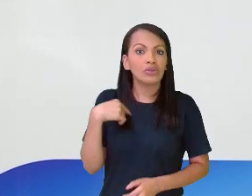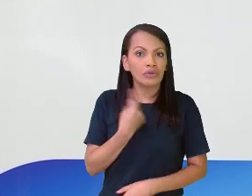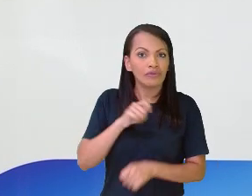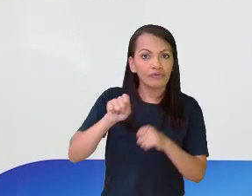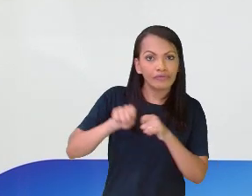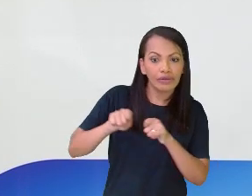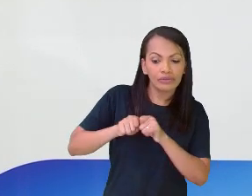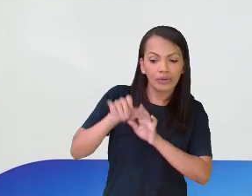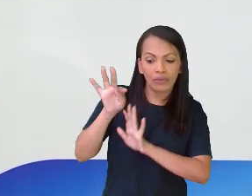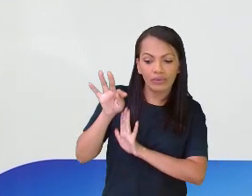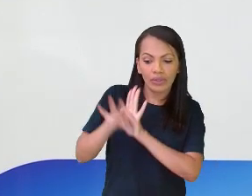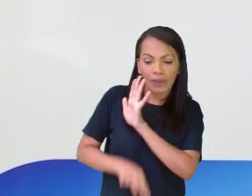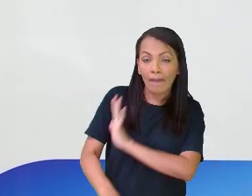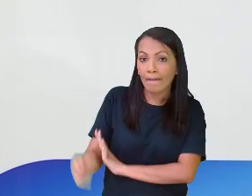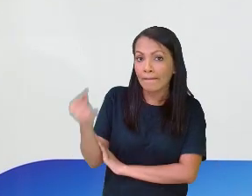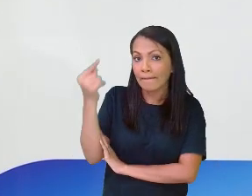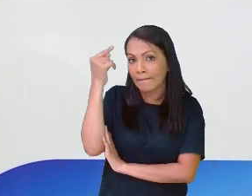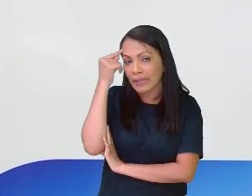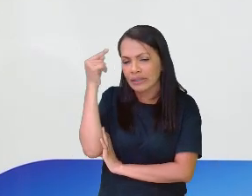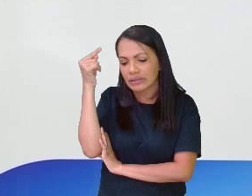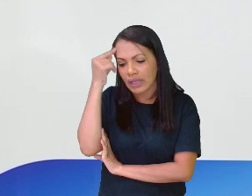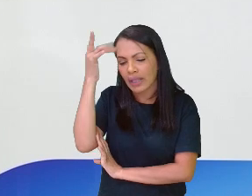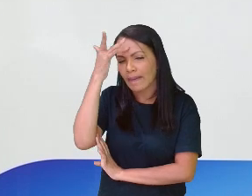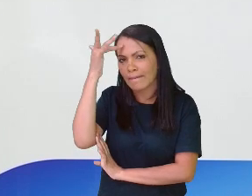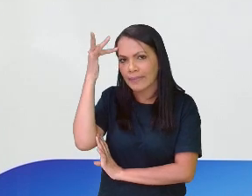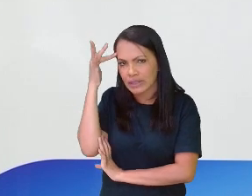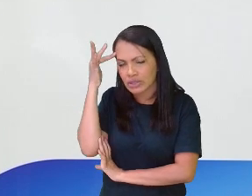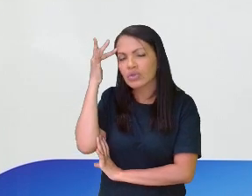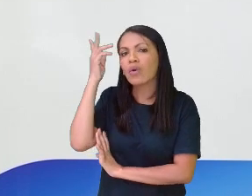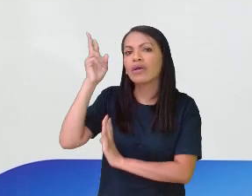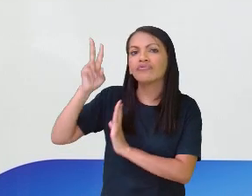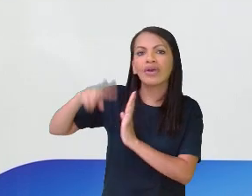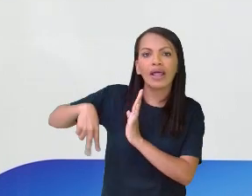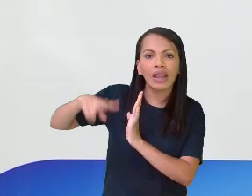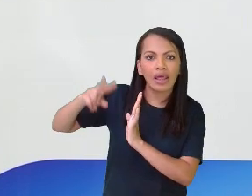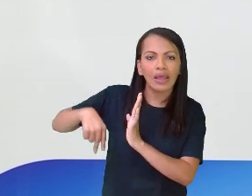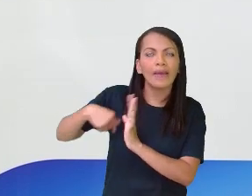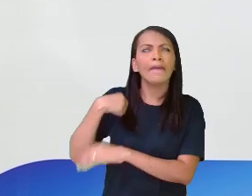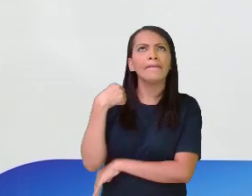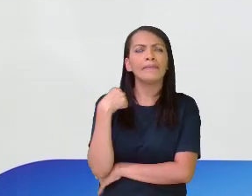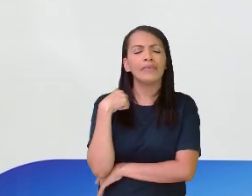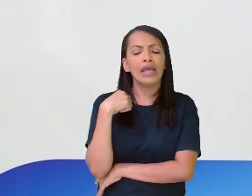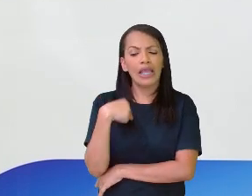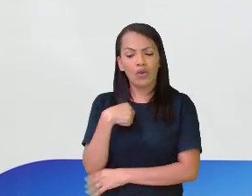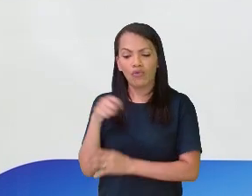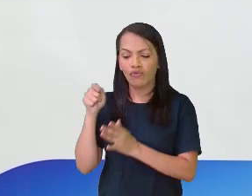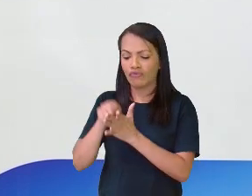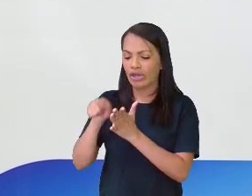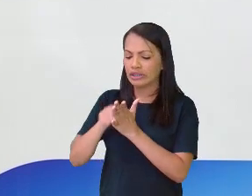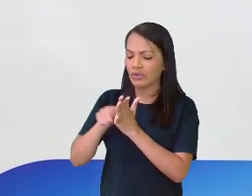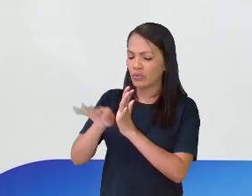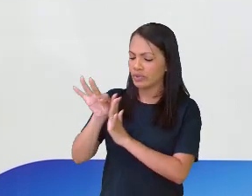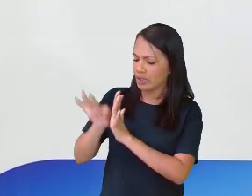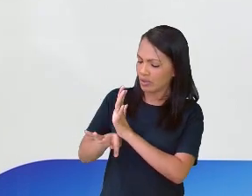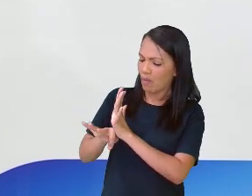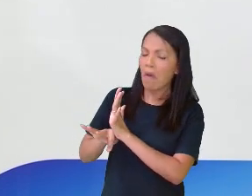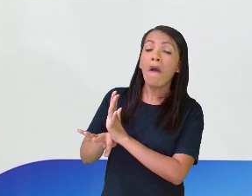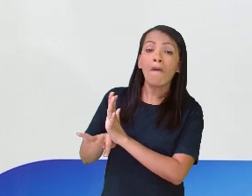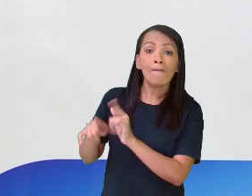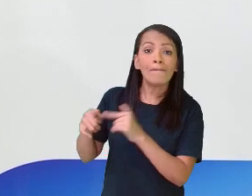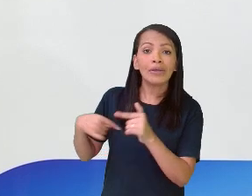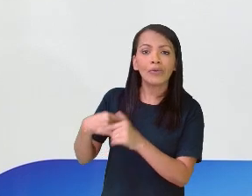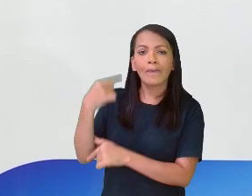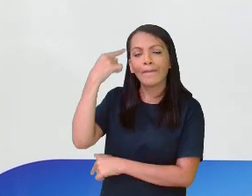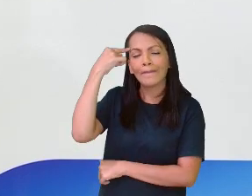no nosso leitor. Quem vai ler este texto? A gente já falou também em outras aulas sobre a questão do